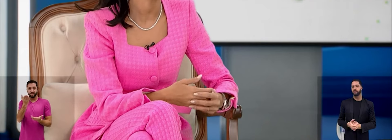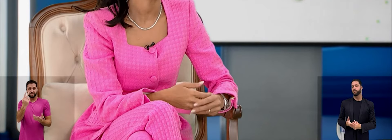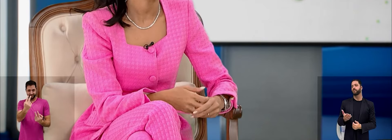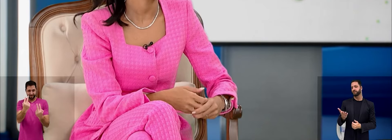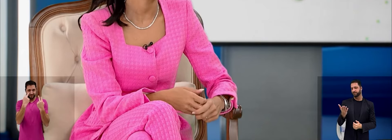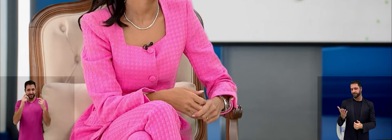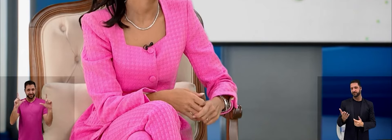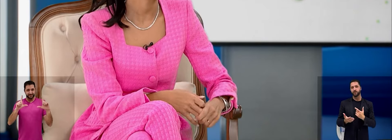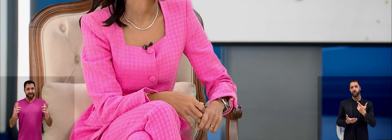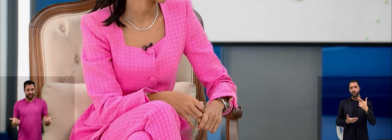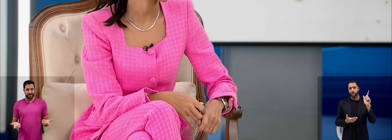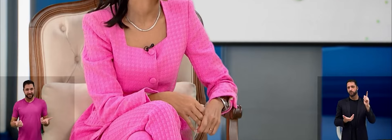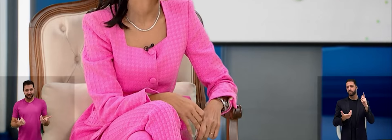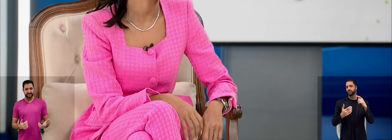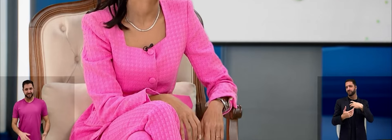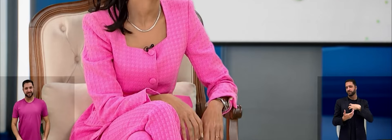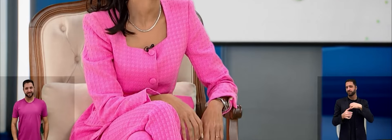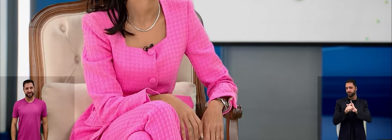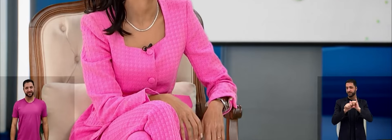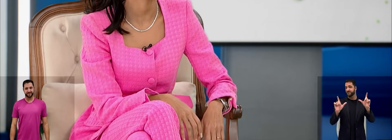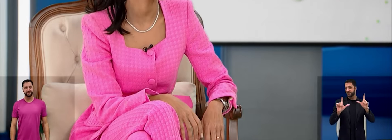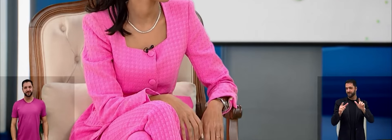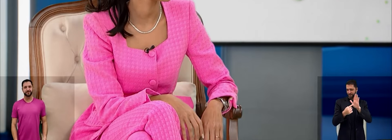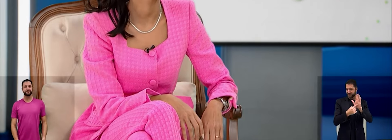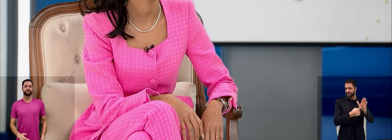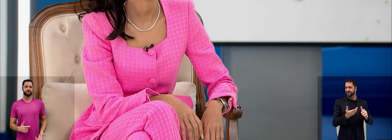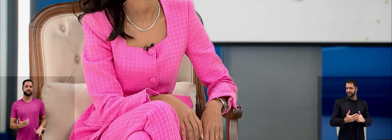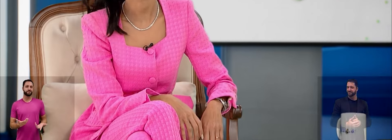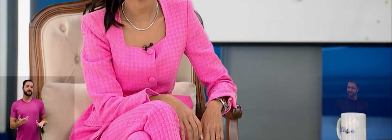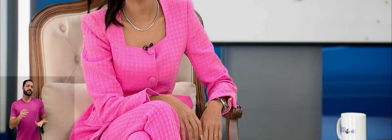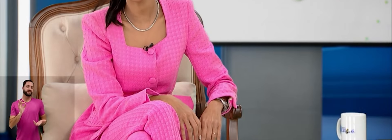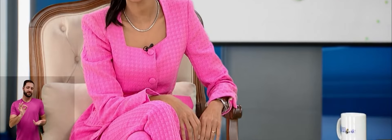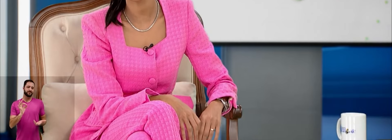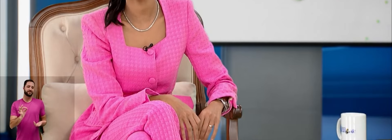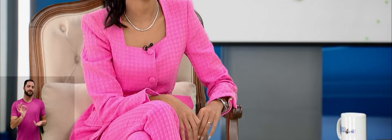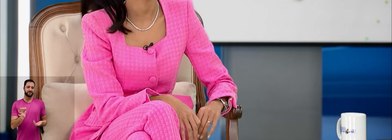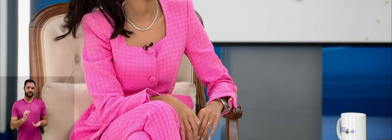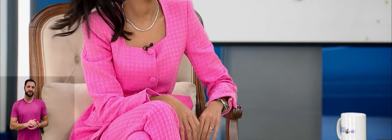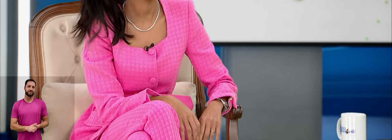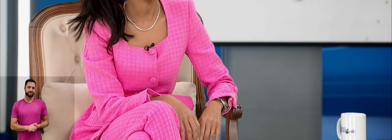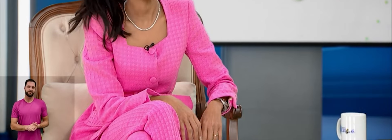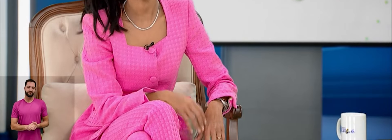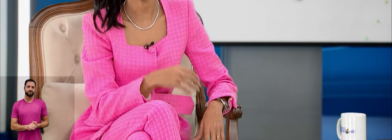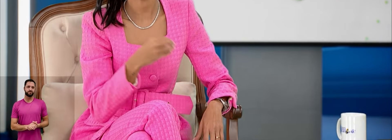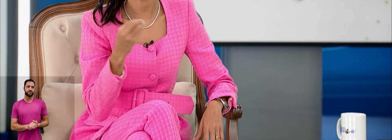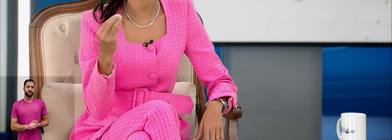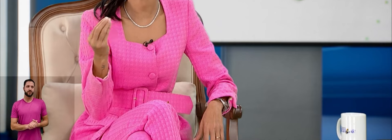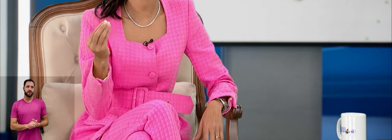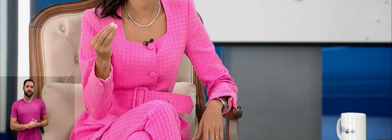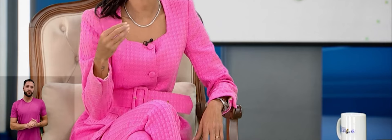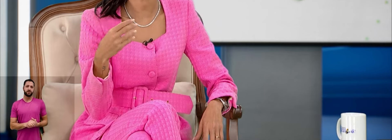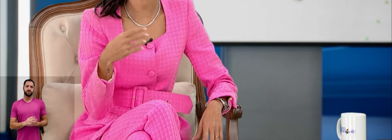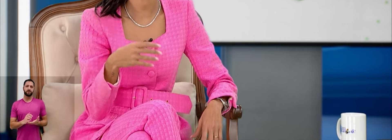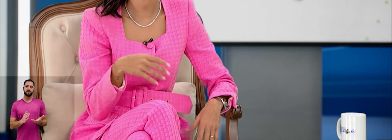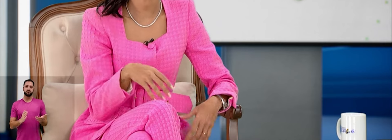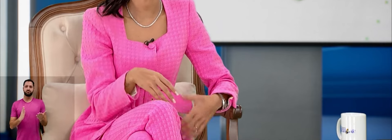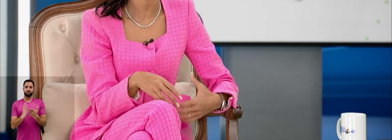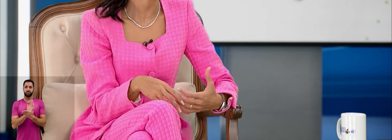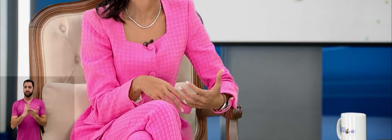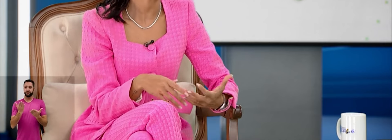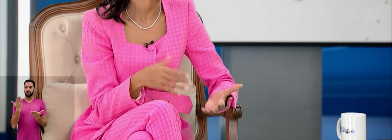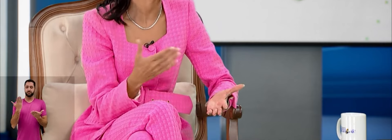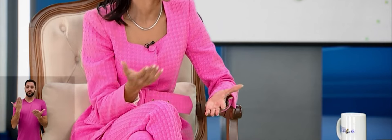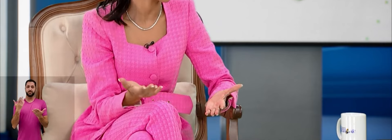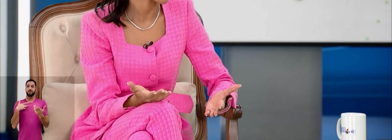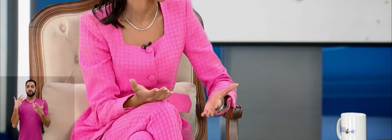né? Em outro canal, né? Sim. Para outro público. Com certeza. Levar para lugares que talvez